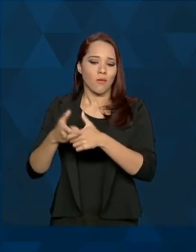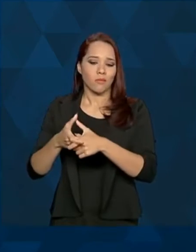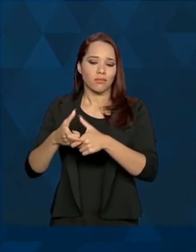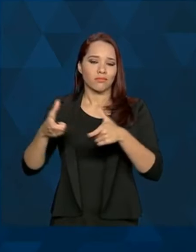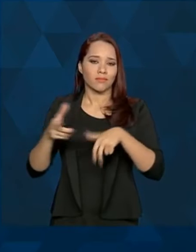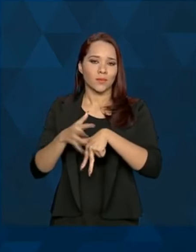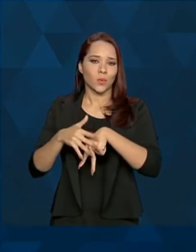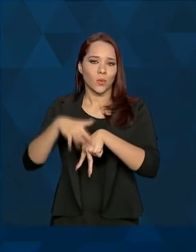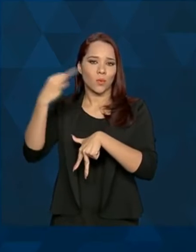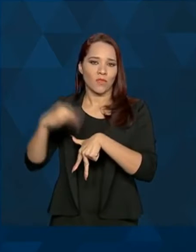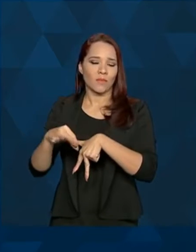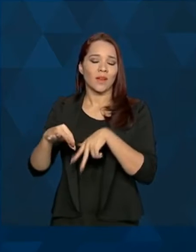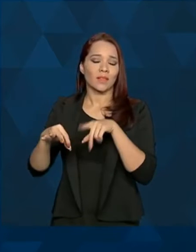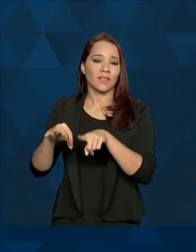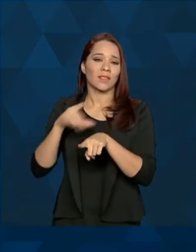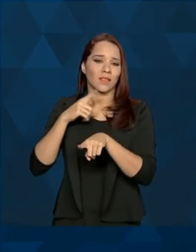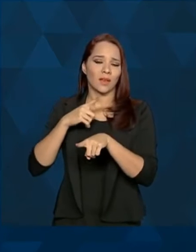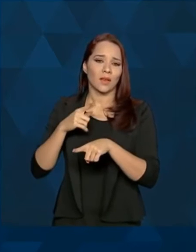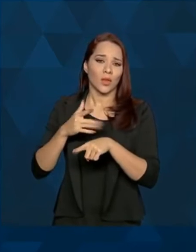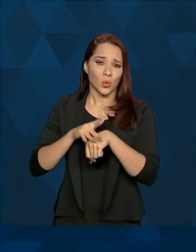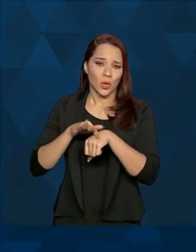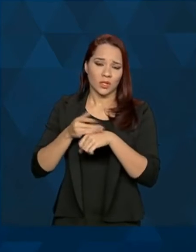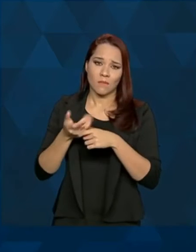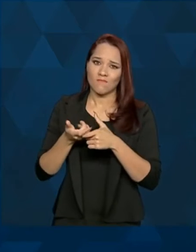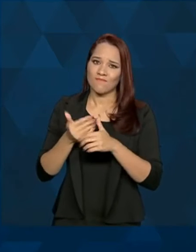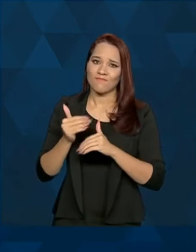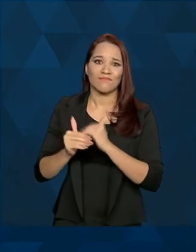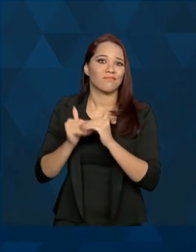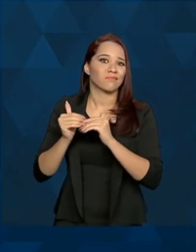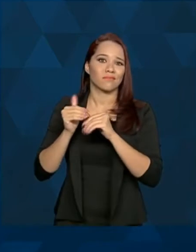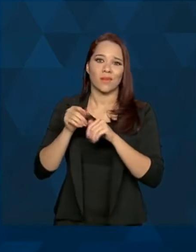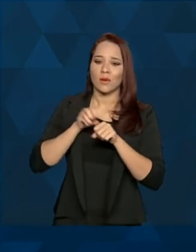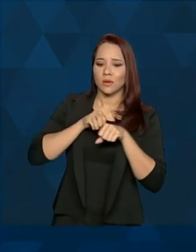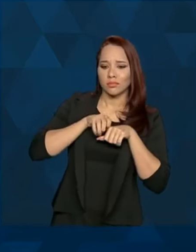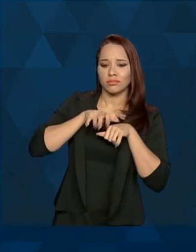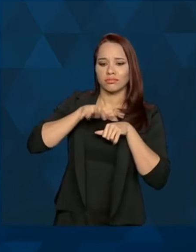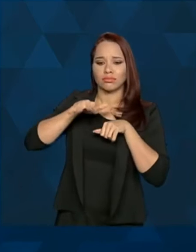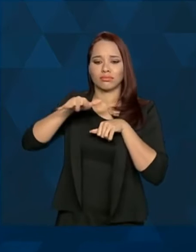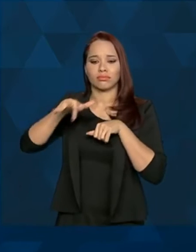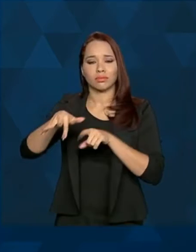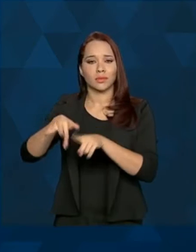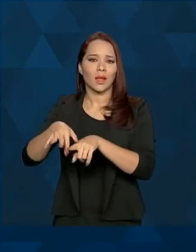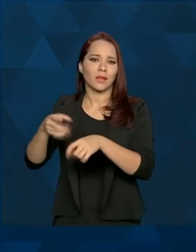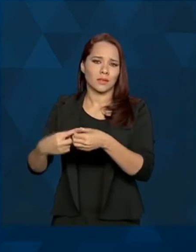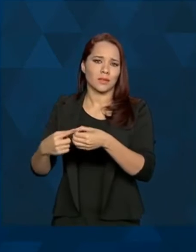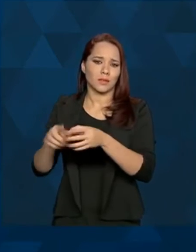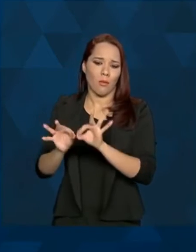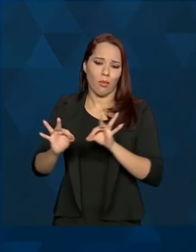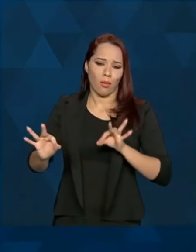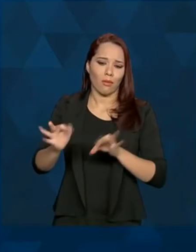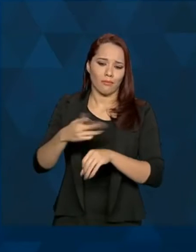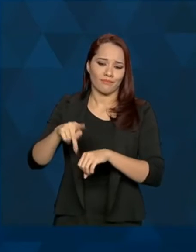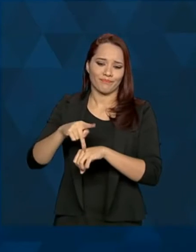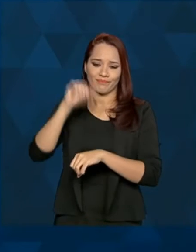claramente de que você tem um avanço da doença para o interior do país. O próximo, vocês